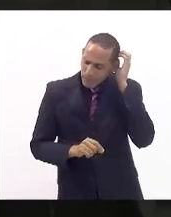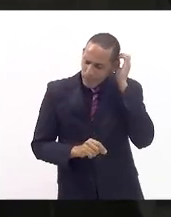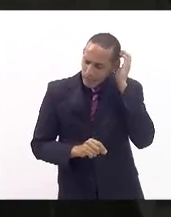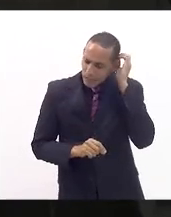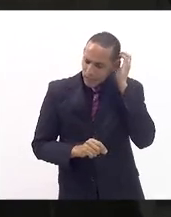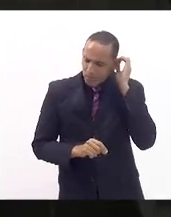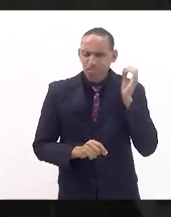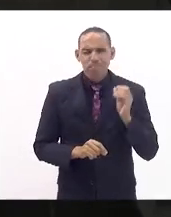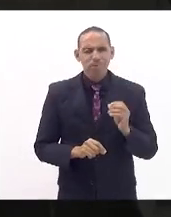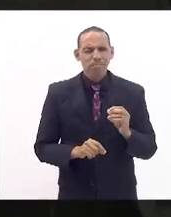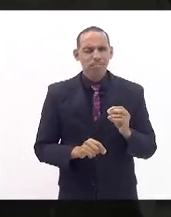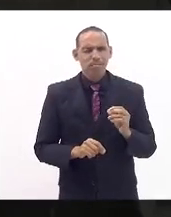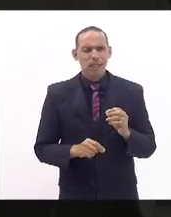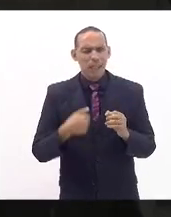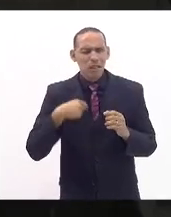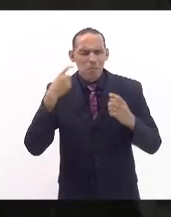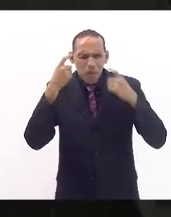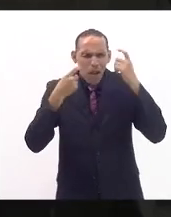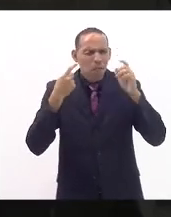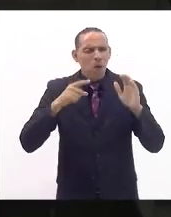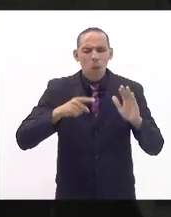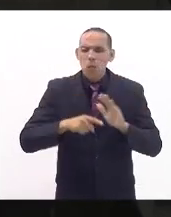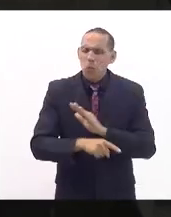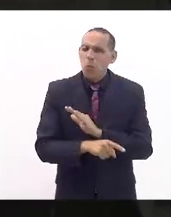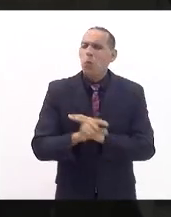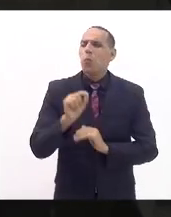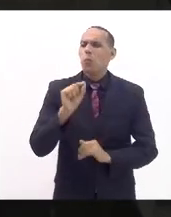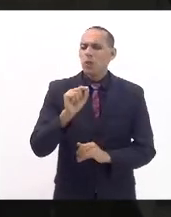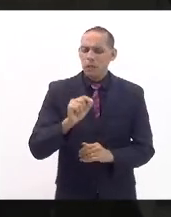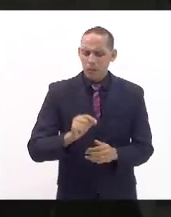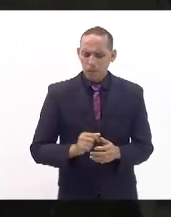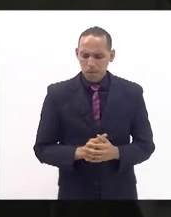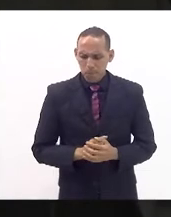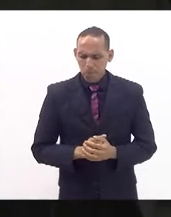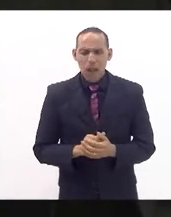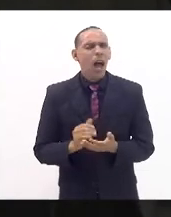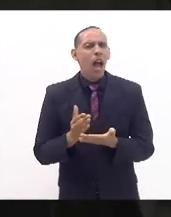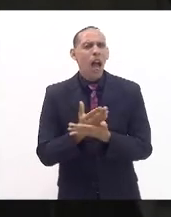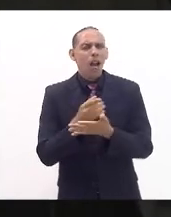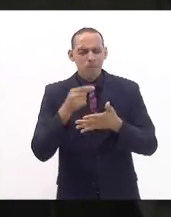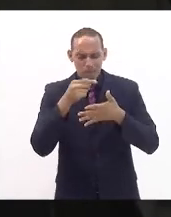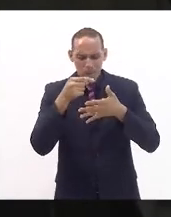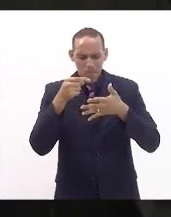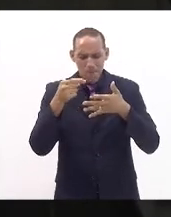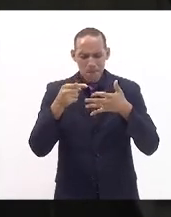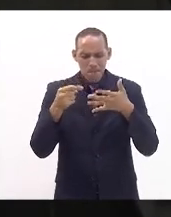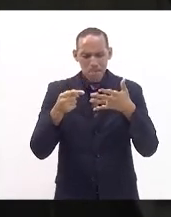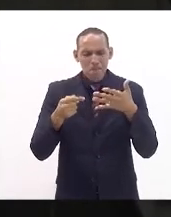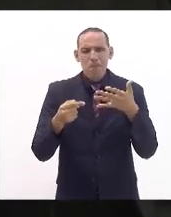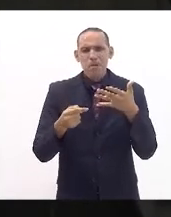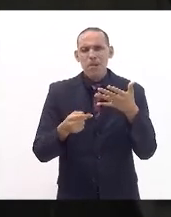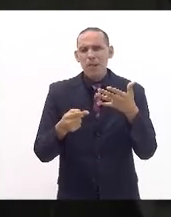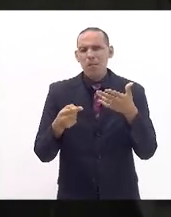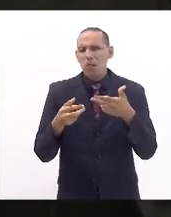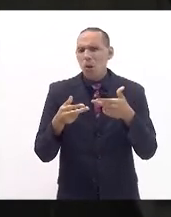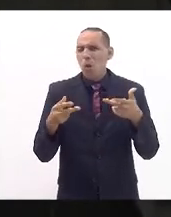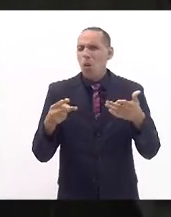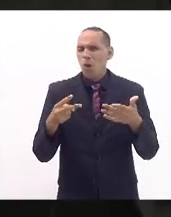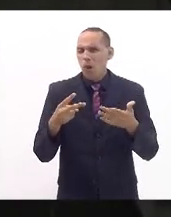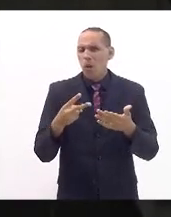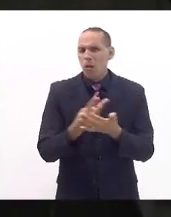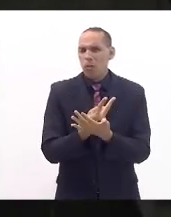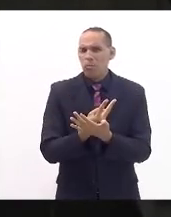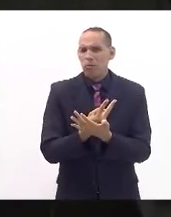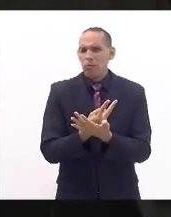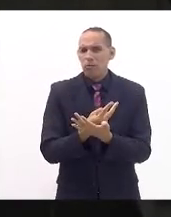profundamente preocupado com algumas questões que estão acontecendo